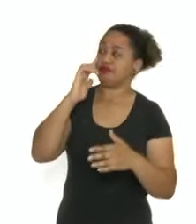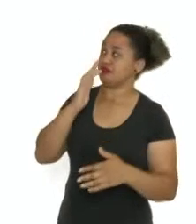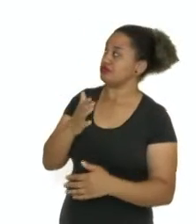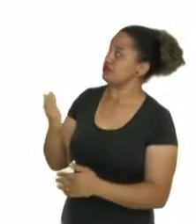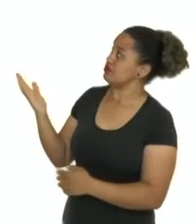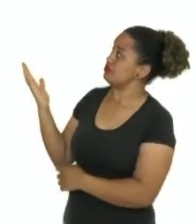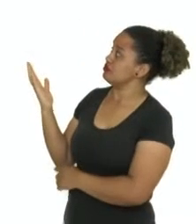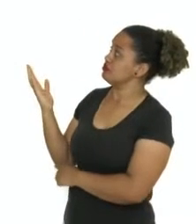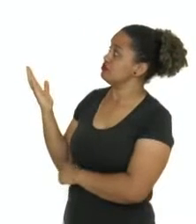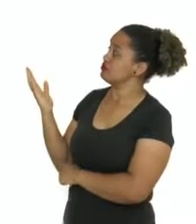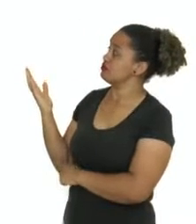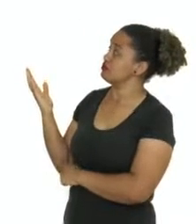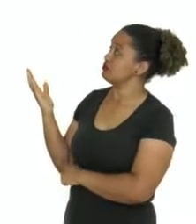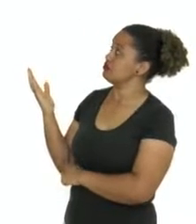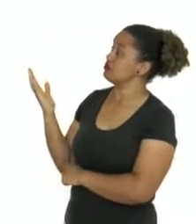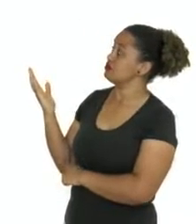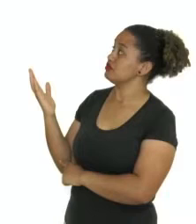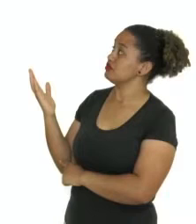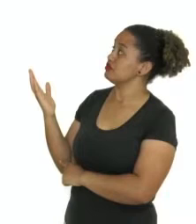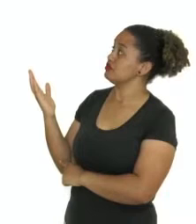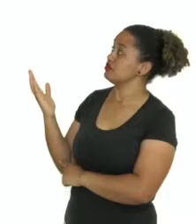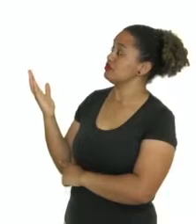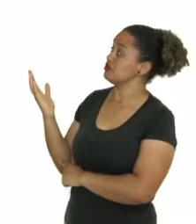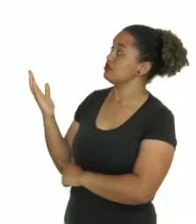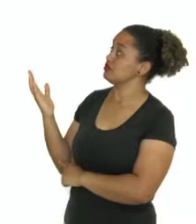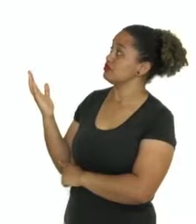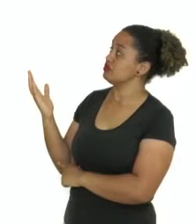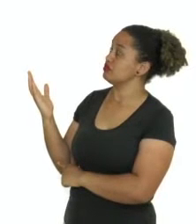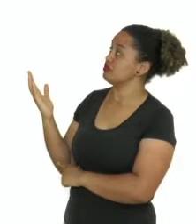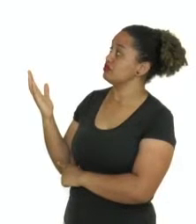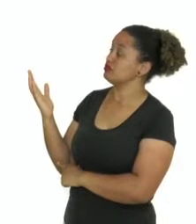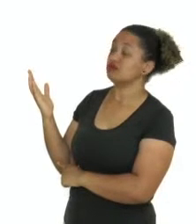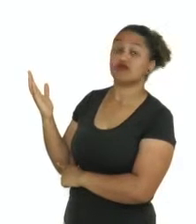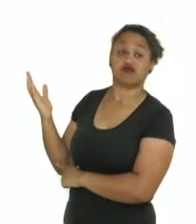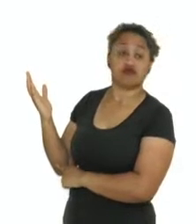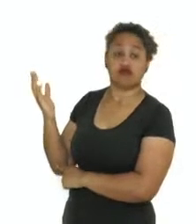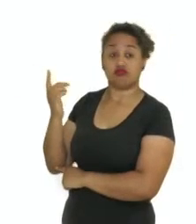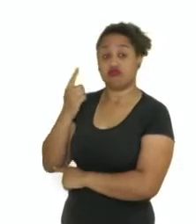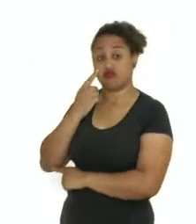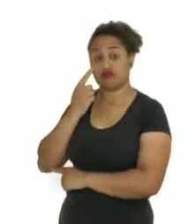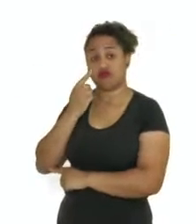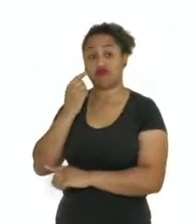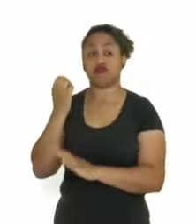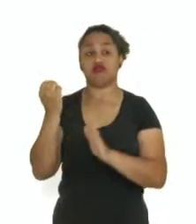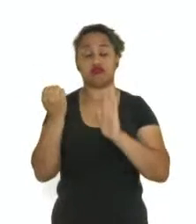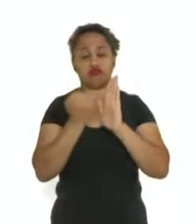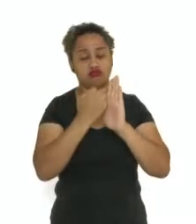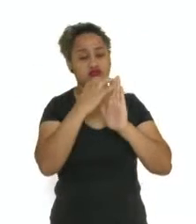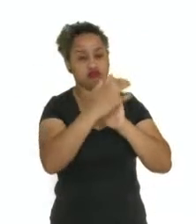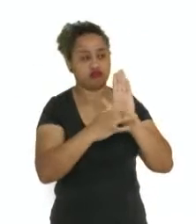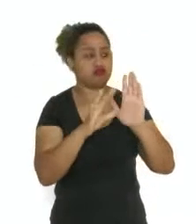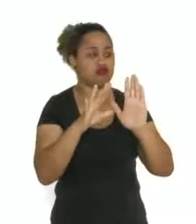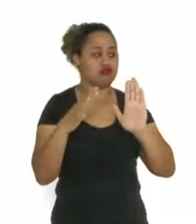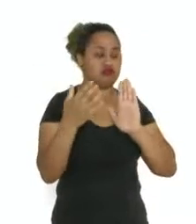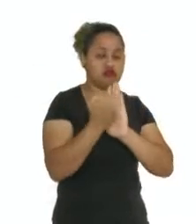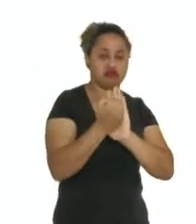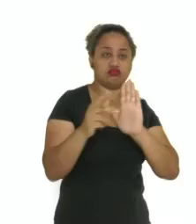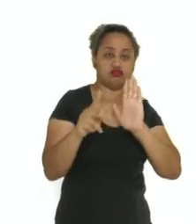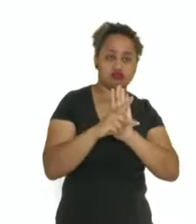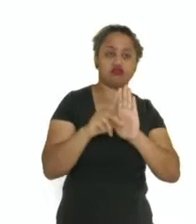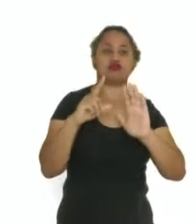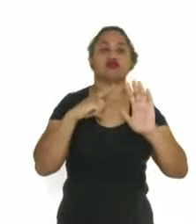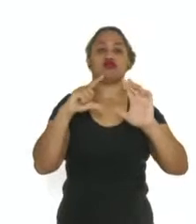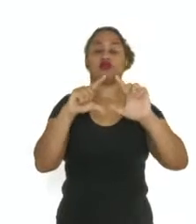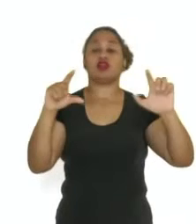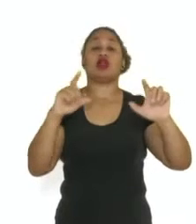uma lei federal, fazendo menção à presidência, que é quem sanciona, a Casa Civil, que faz parte